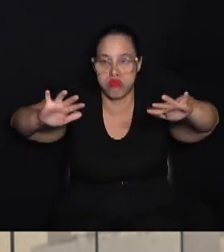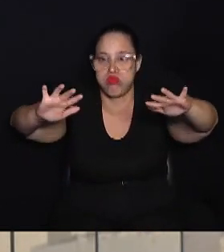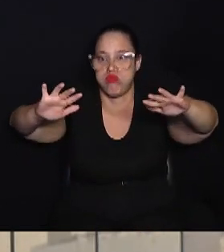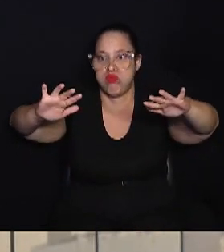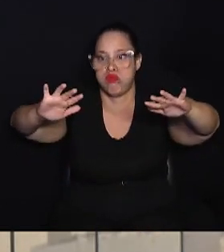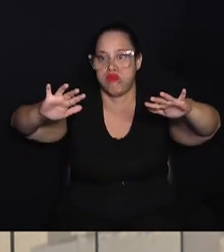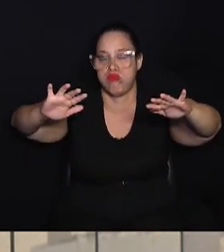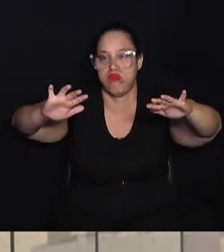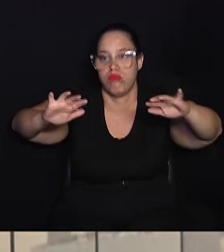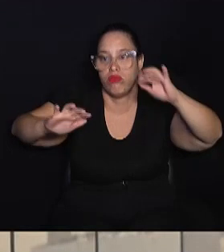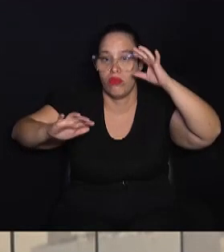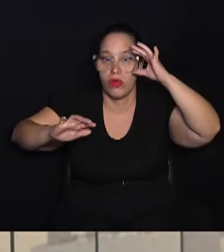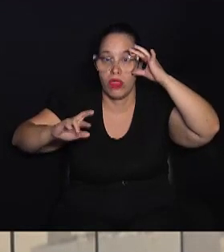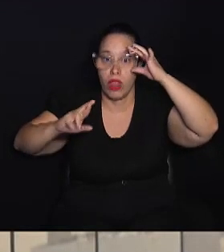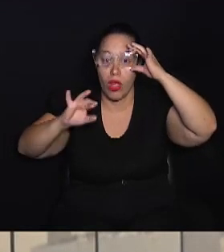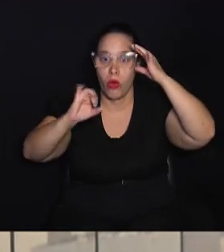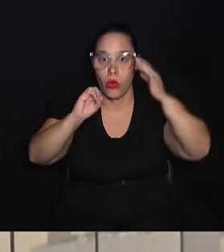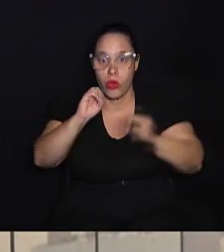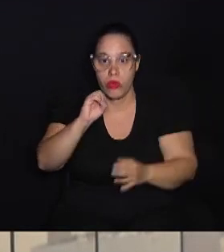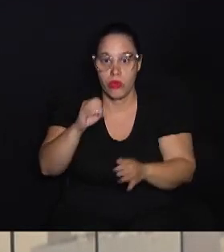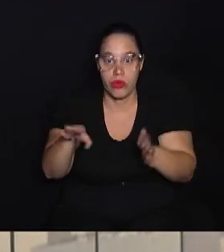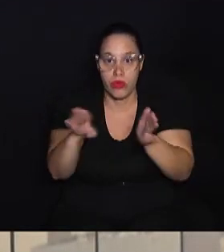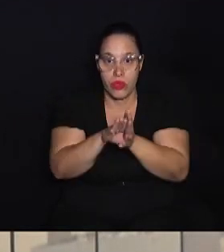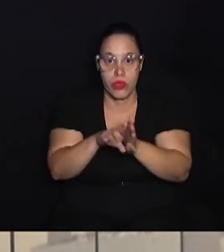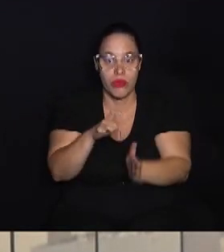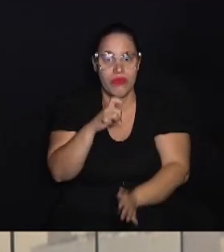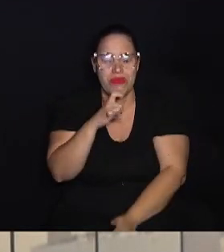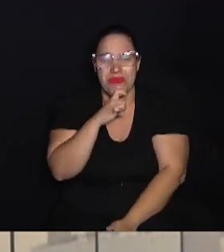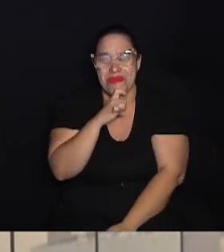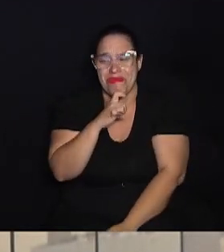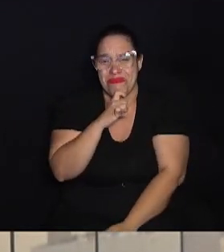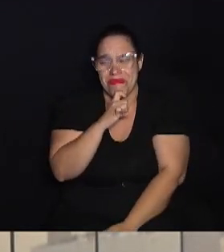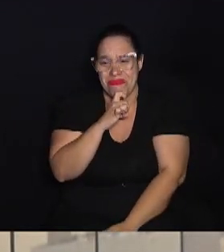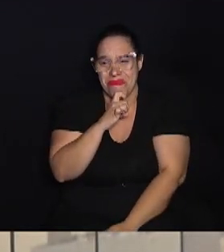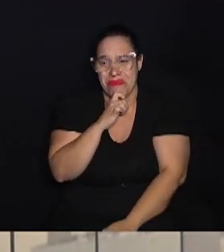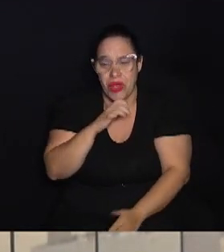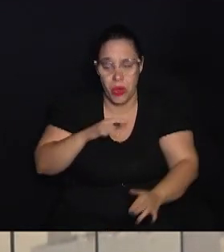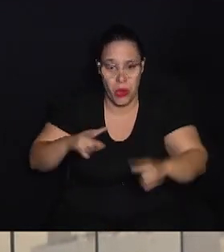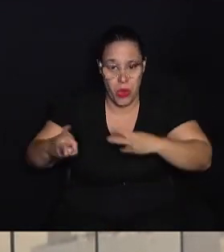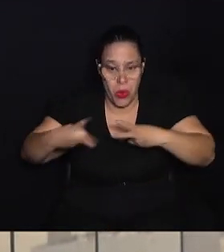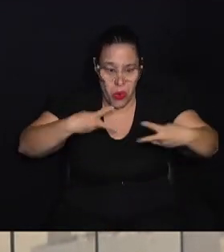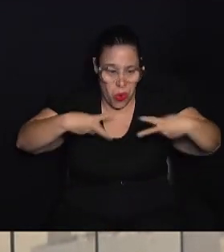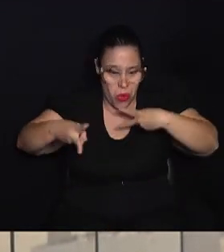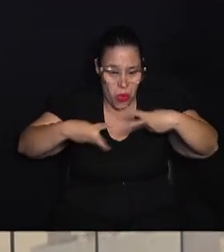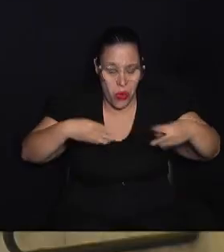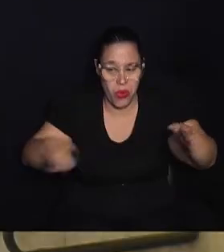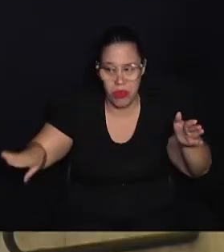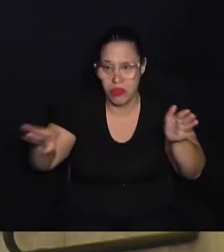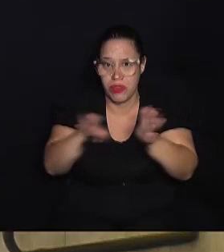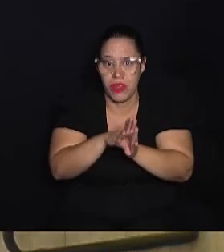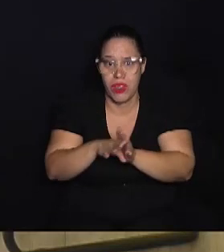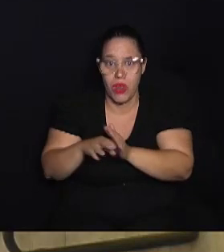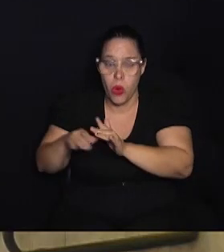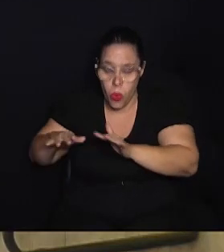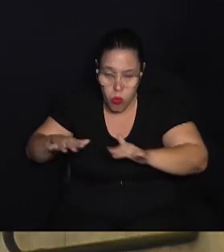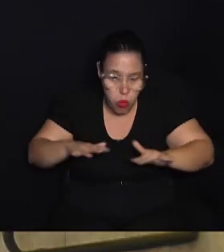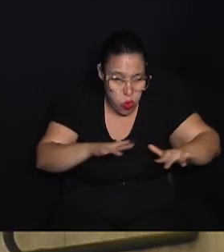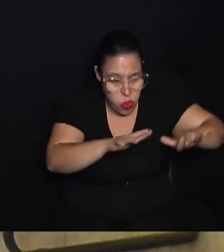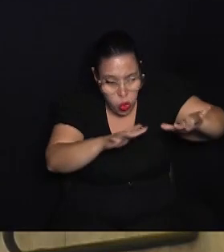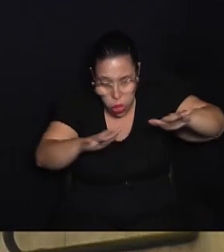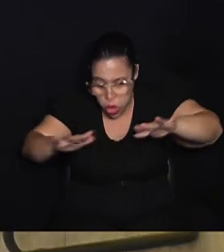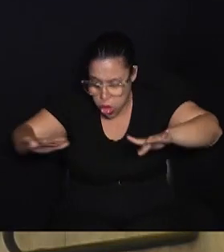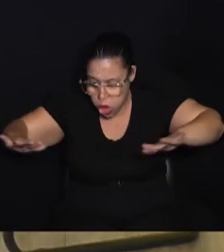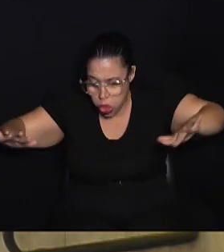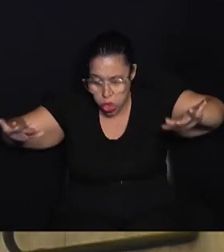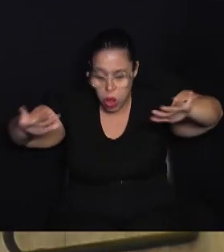pelos rios voadores, porque nós teremos uma entrada de uma frente fria. Então, é a circulação. Quando a frente fria vem, então a fumaça se expande para os